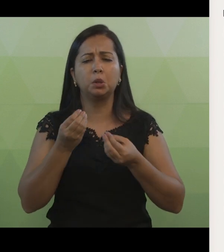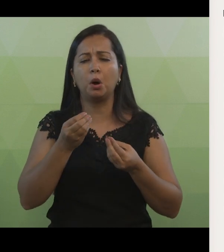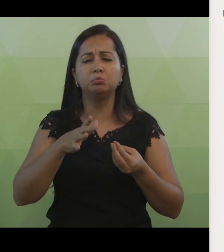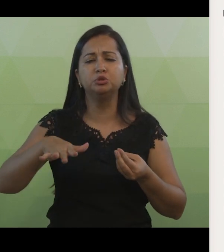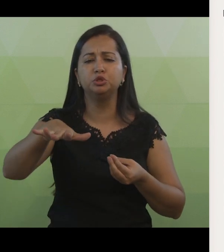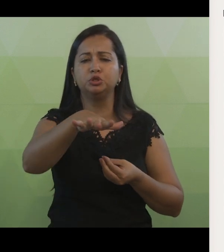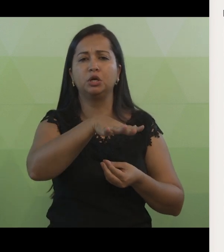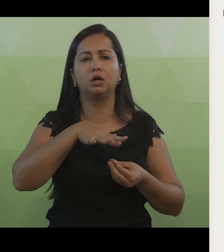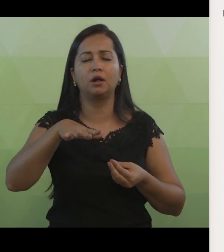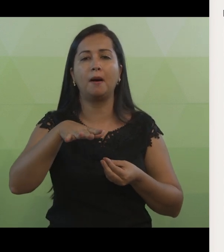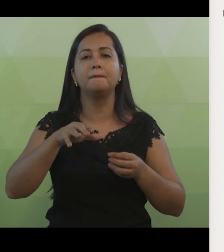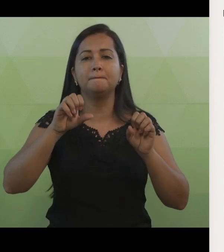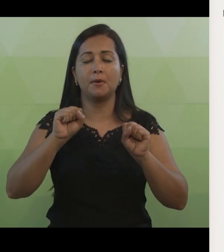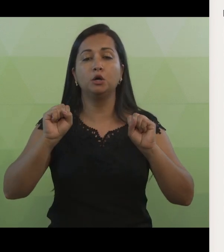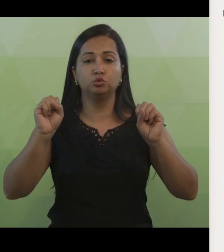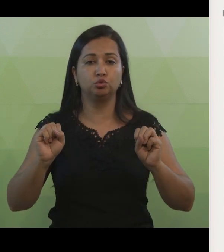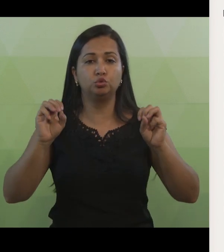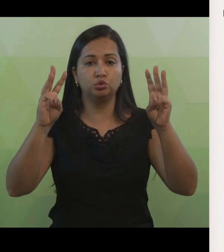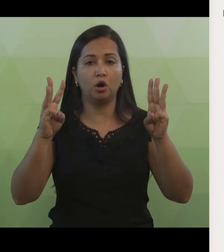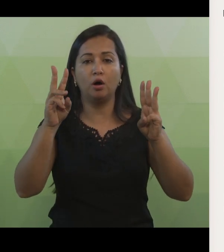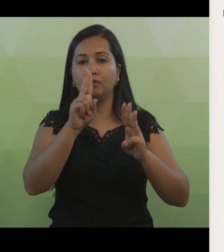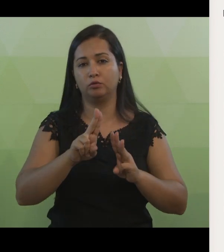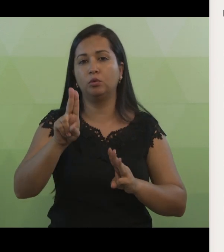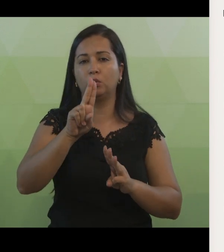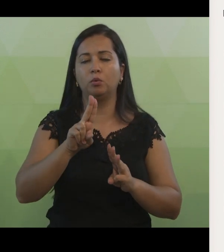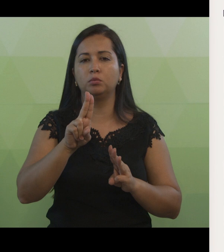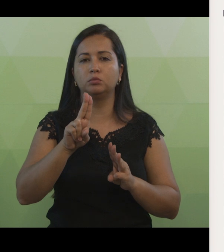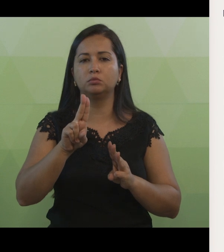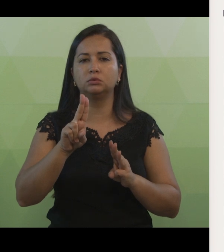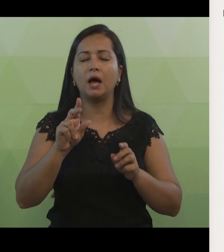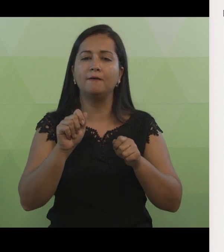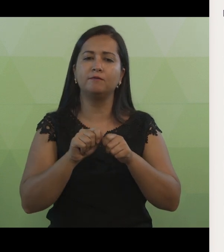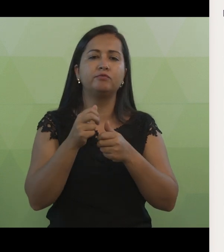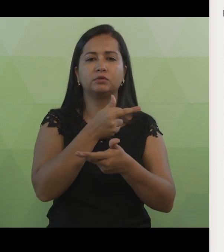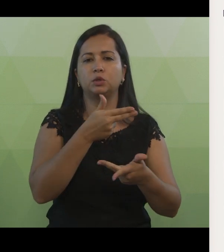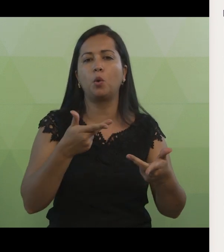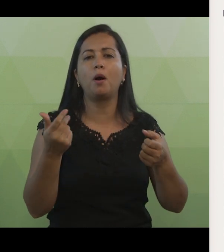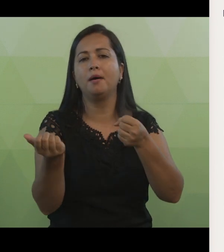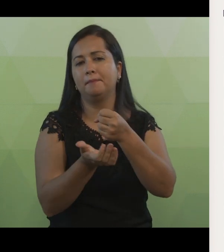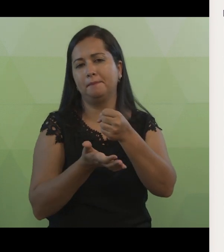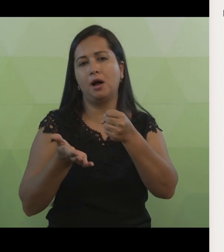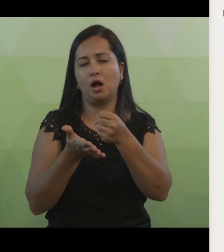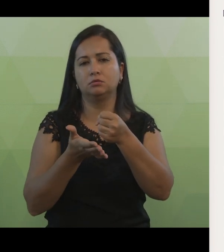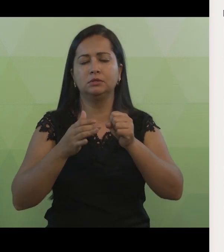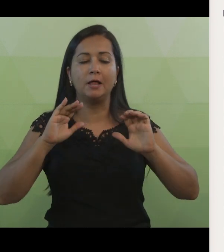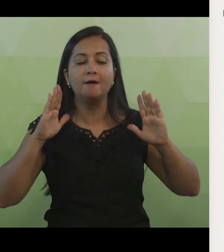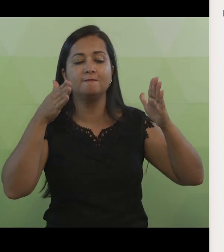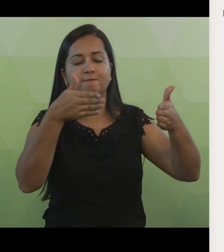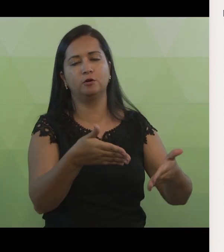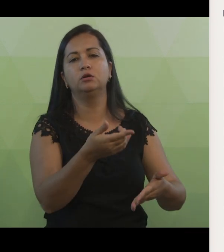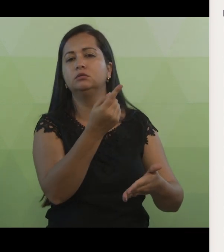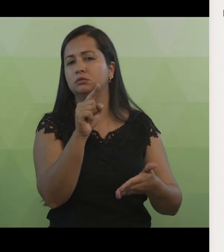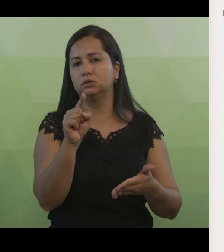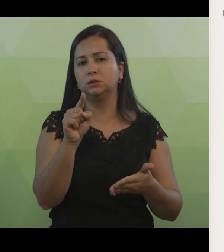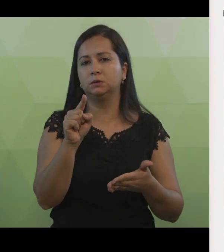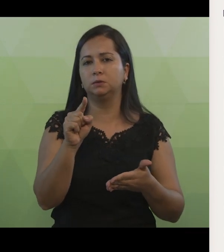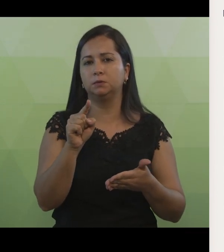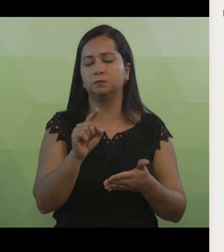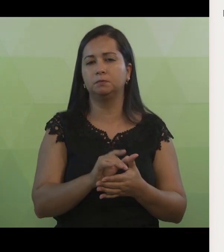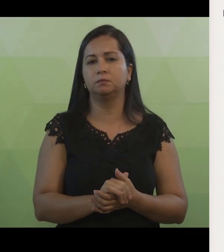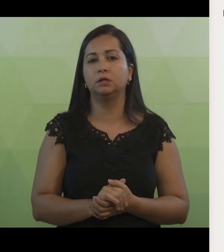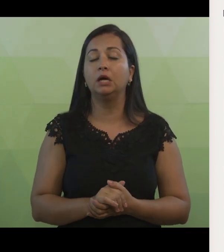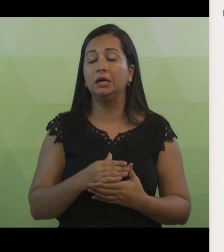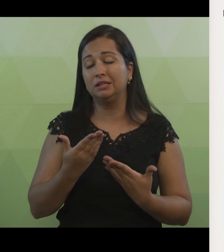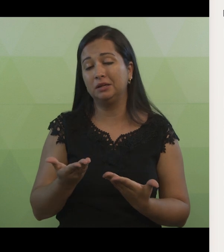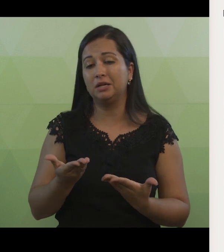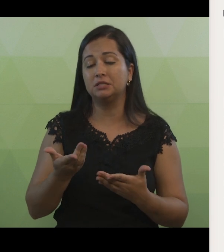entendidas como softwares, aplicações que executam tarefas básicas, não focando em um processo específico com mais detalhes. Então, esse é o